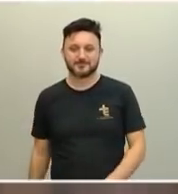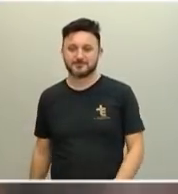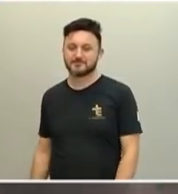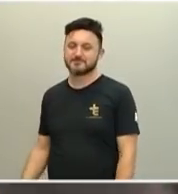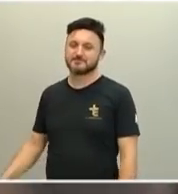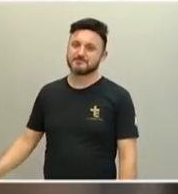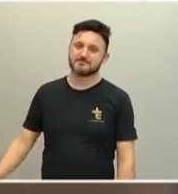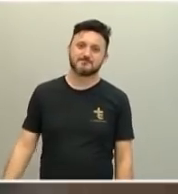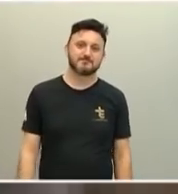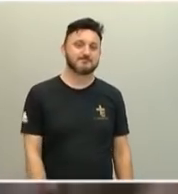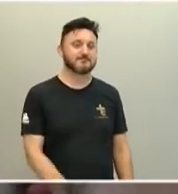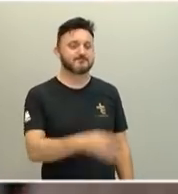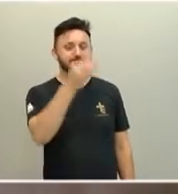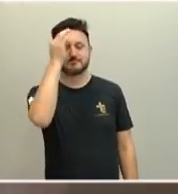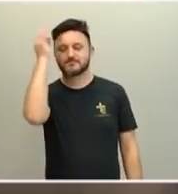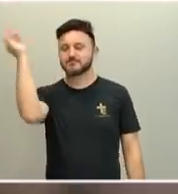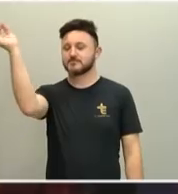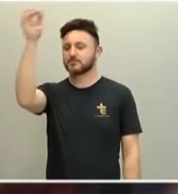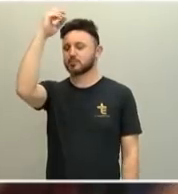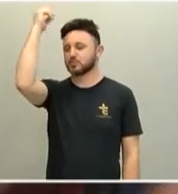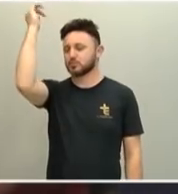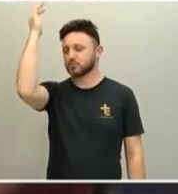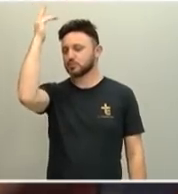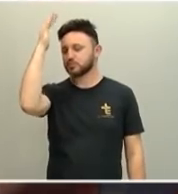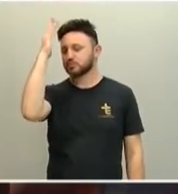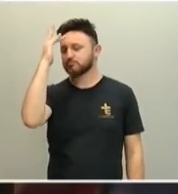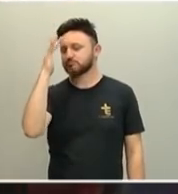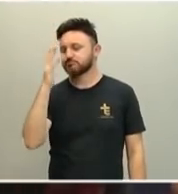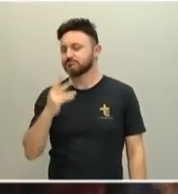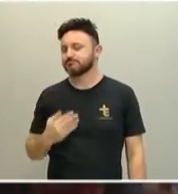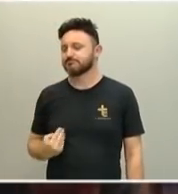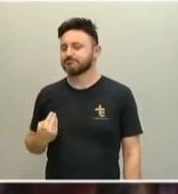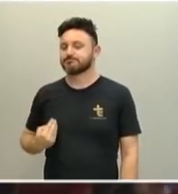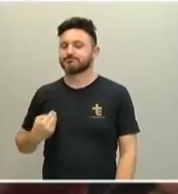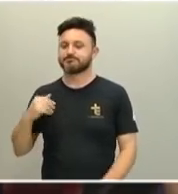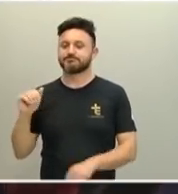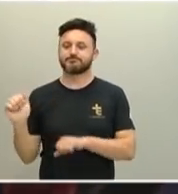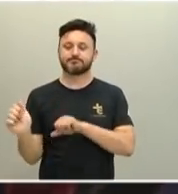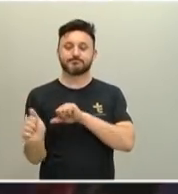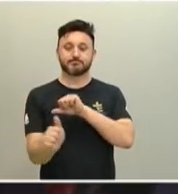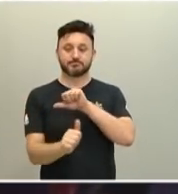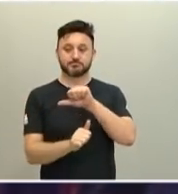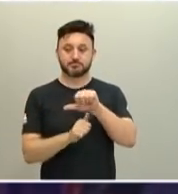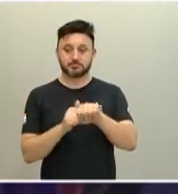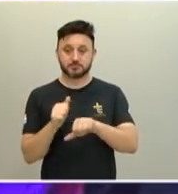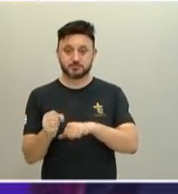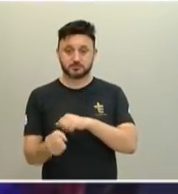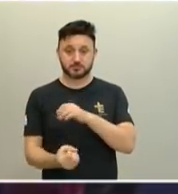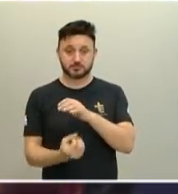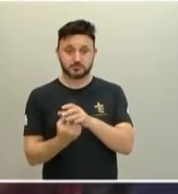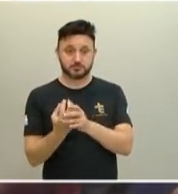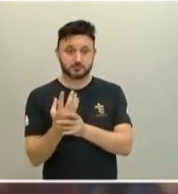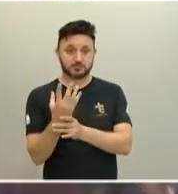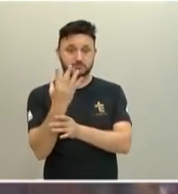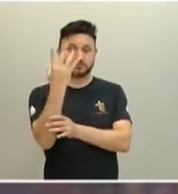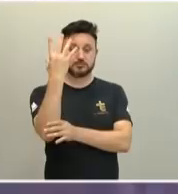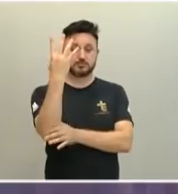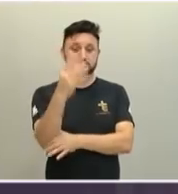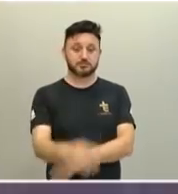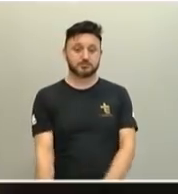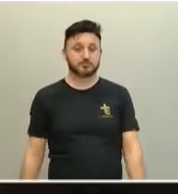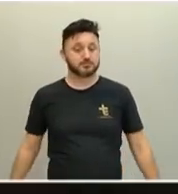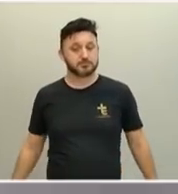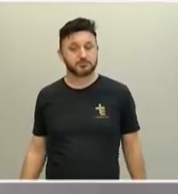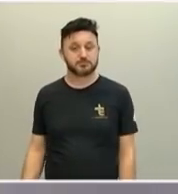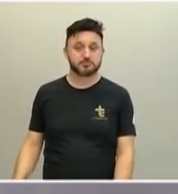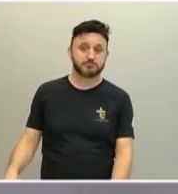virá sobre mim, eu acredito. O meu deserto florirá. Forte que você puder,